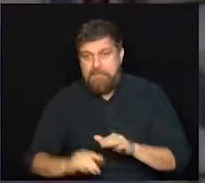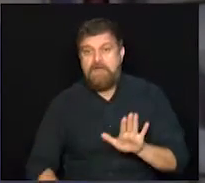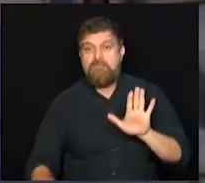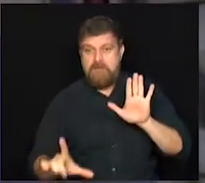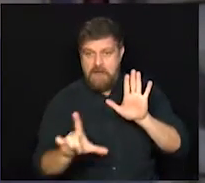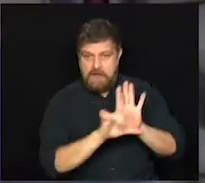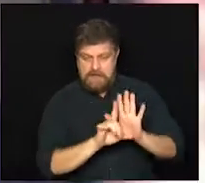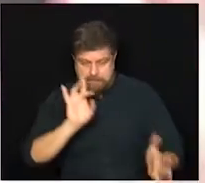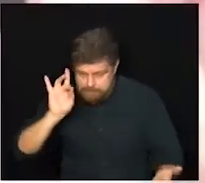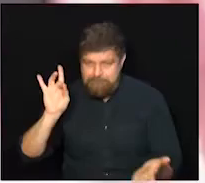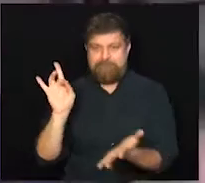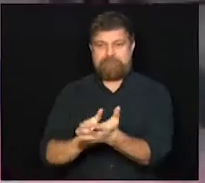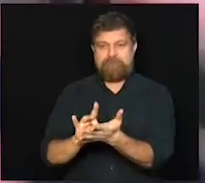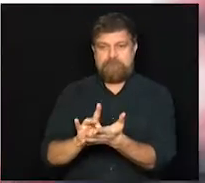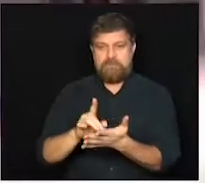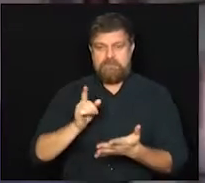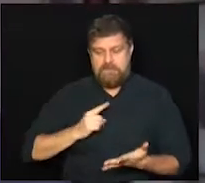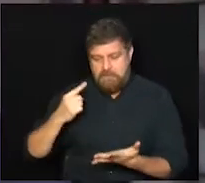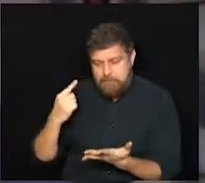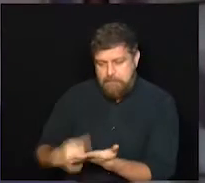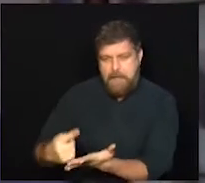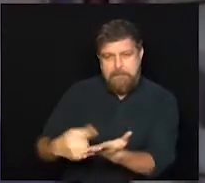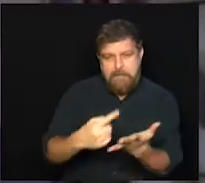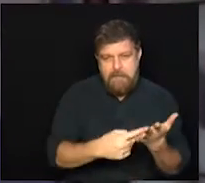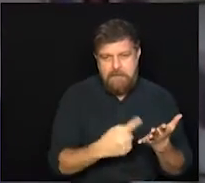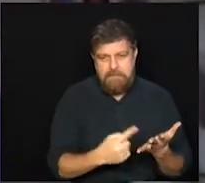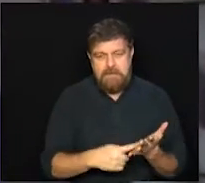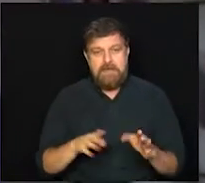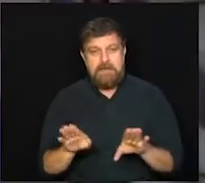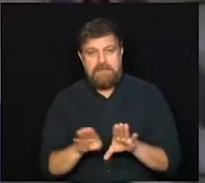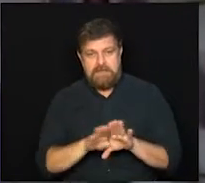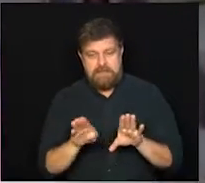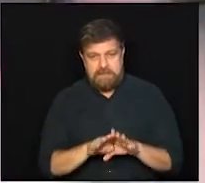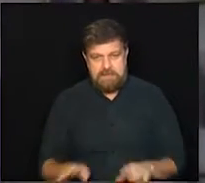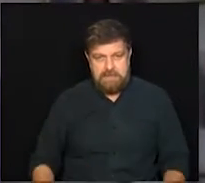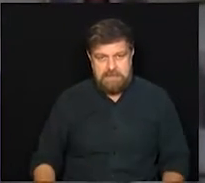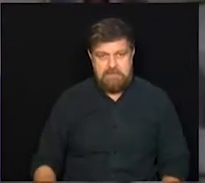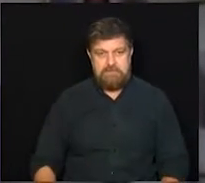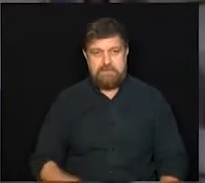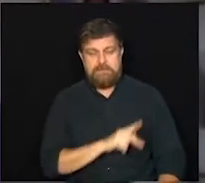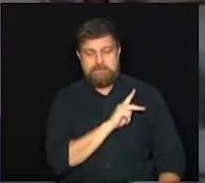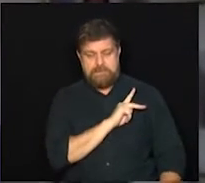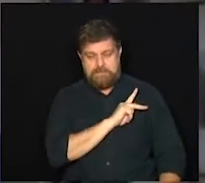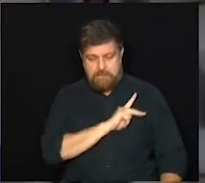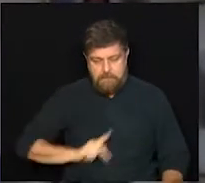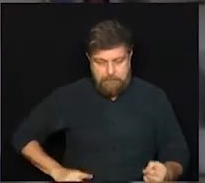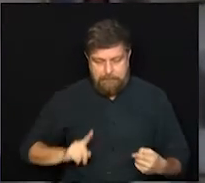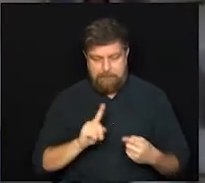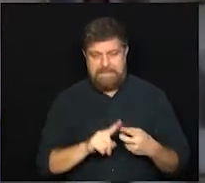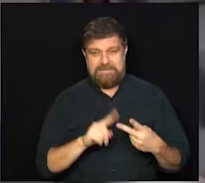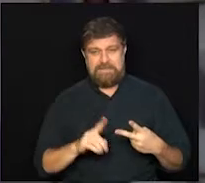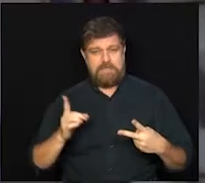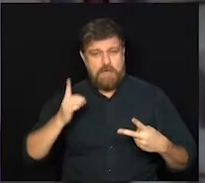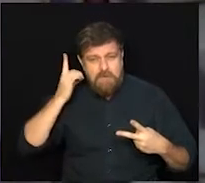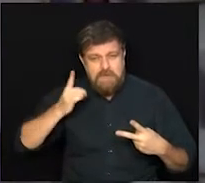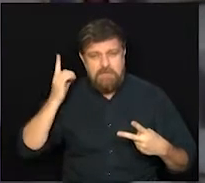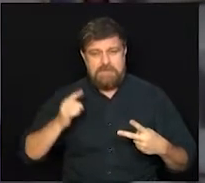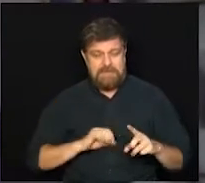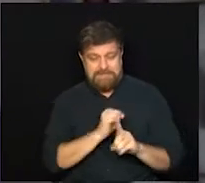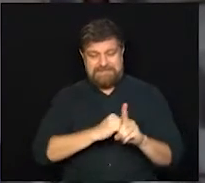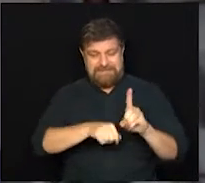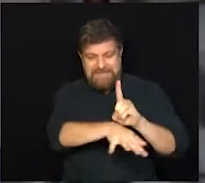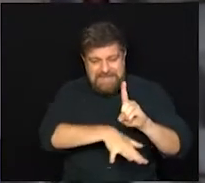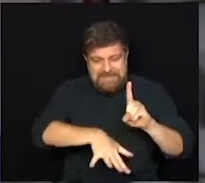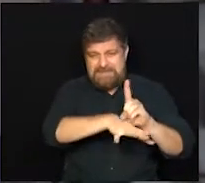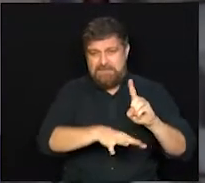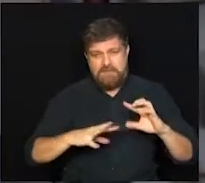uma pactuação que envolveu o legislativo, envolveu o executivo e, sobretudo, a sociedade civil. Foi